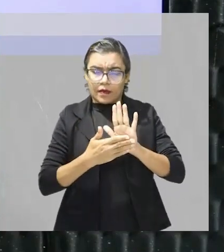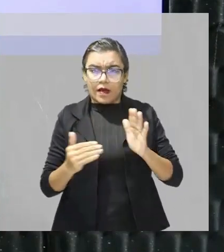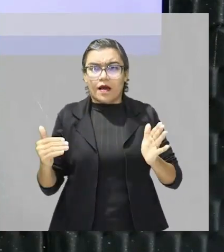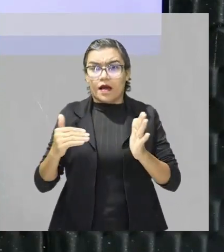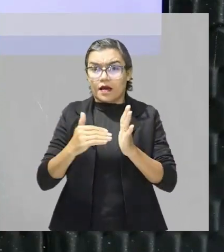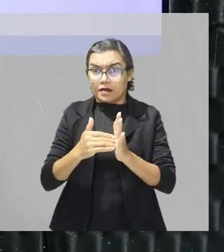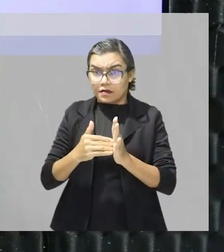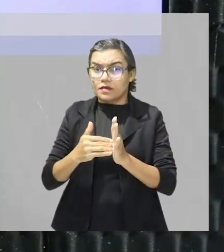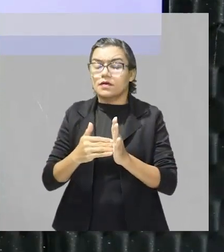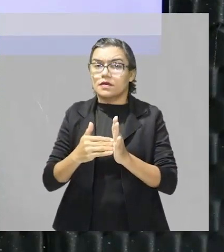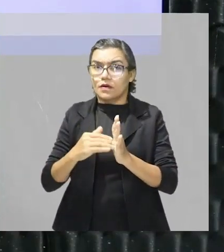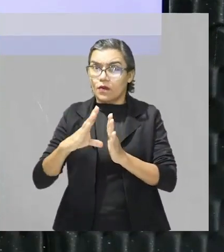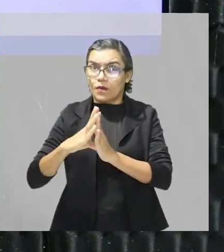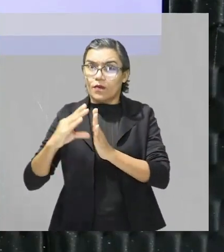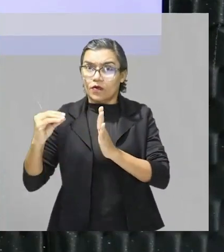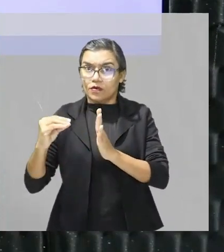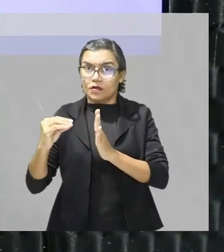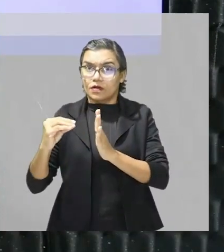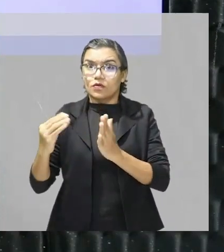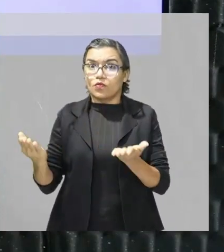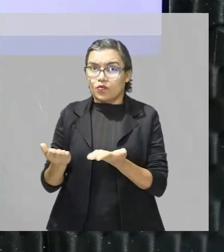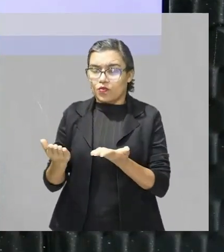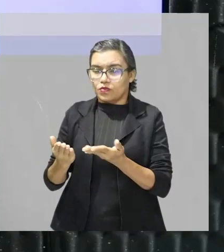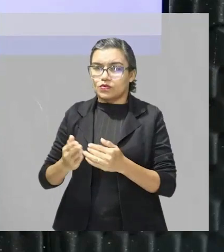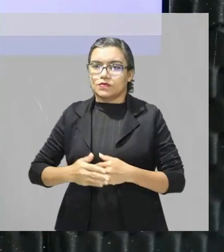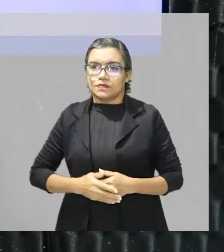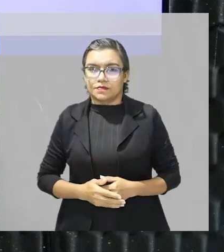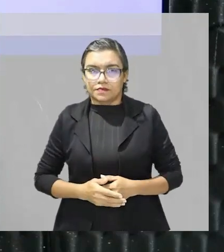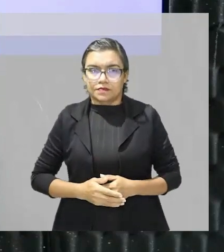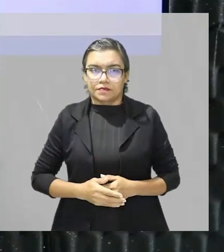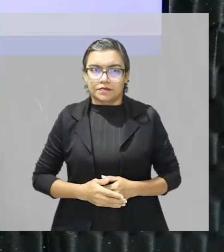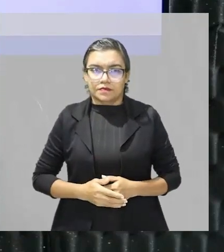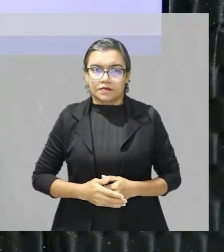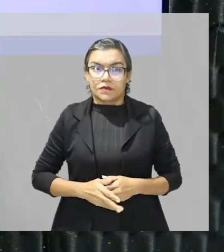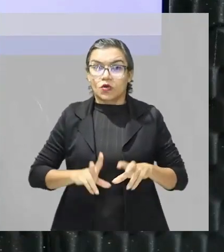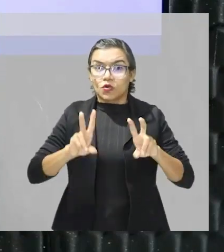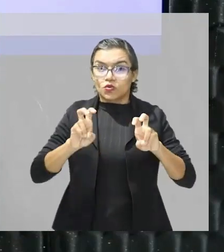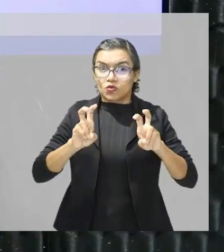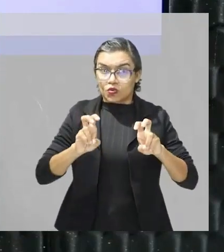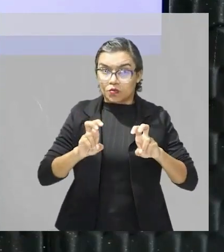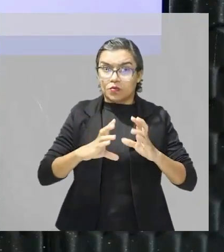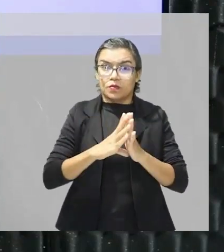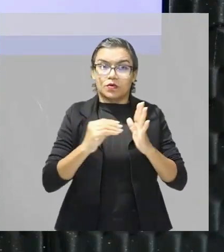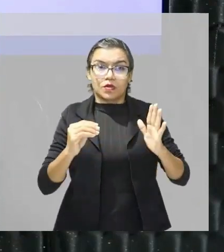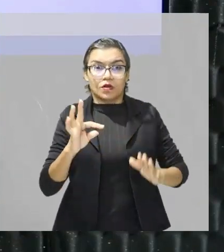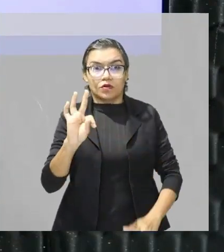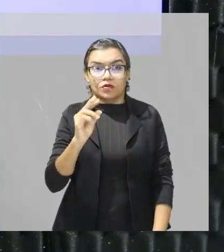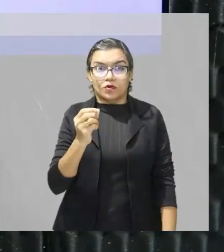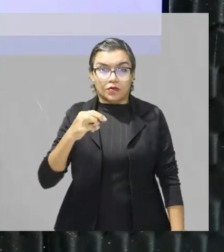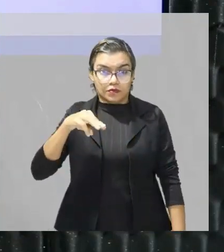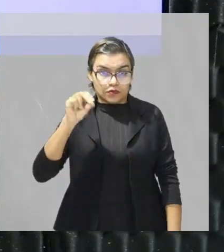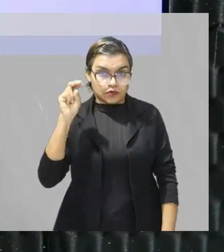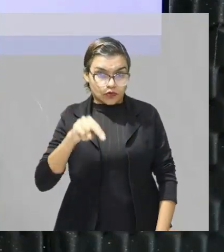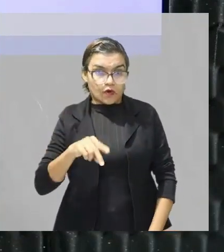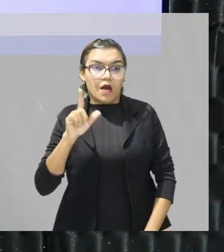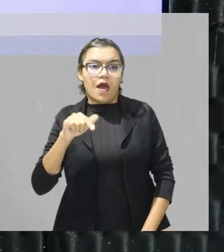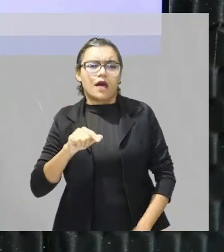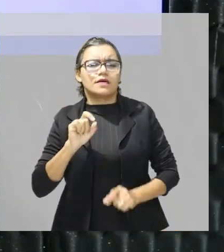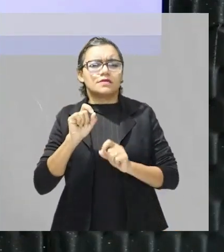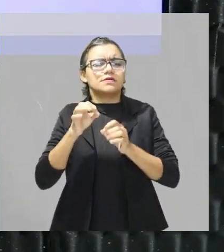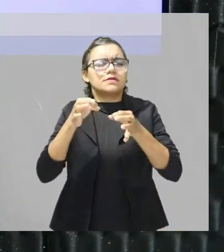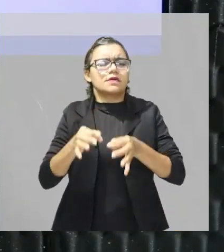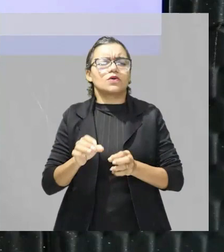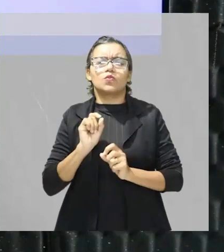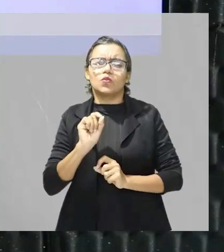a obtenção do modelo atual com relação ao modelo de Thomson pode-se afirmar que então